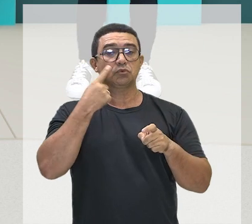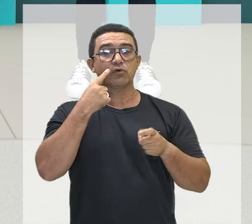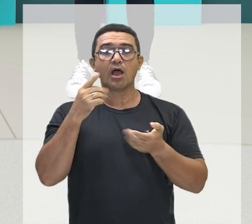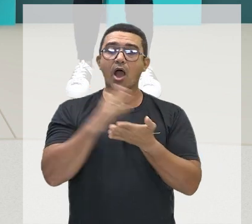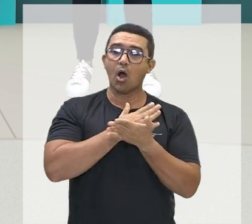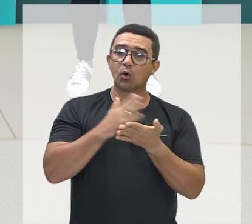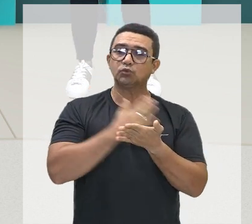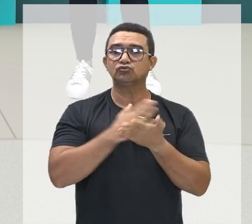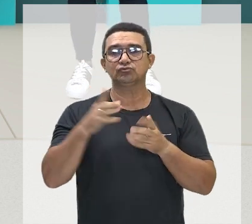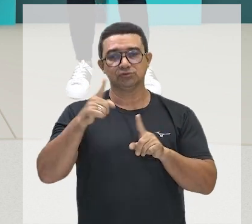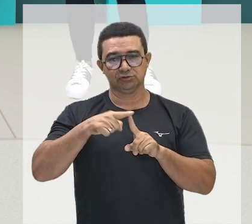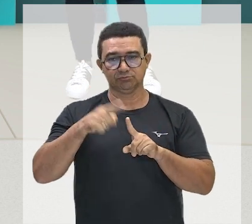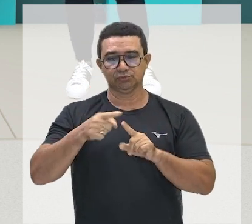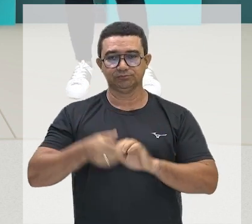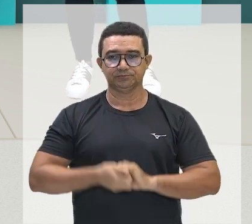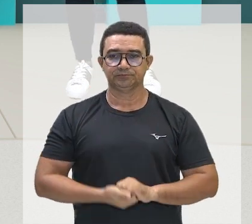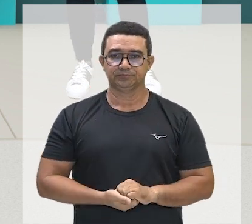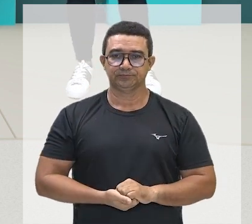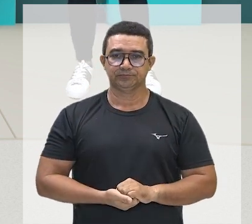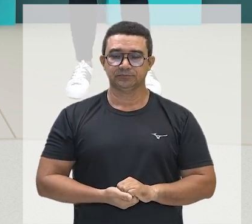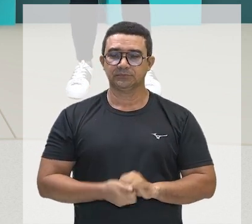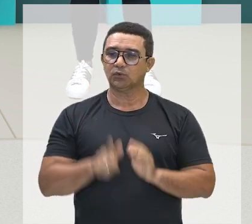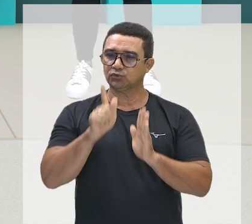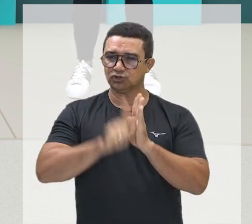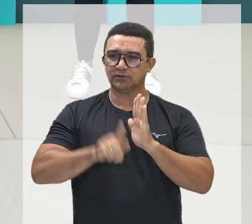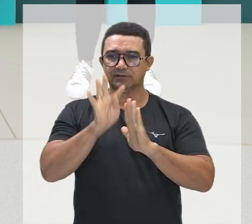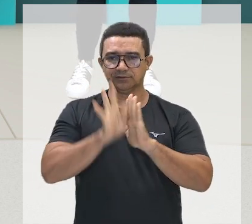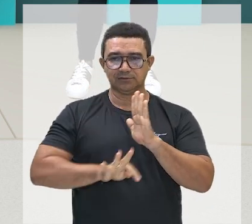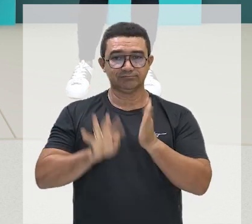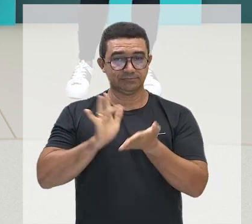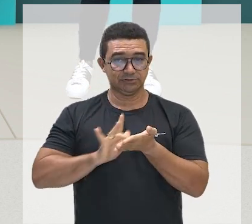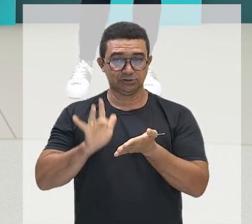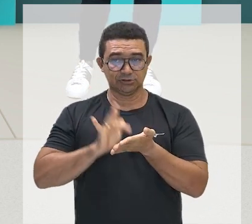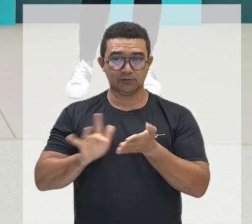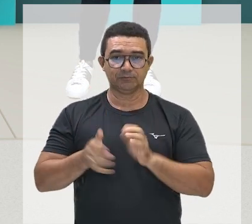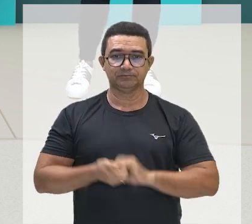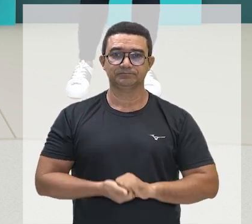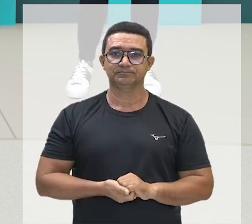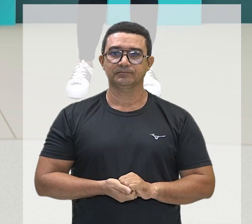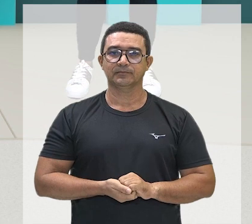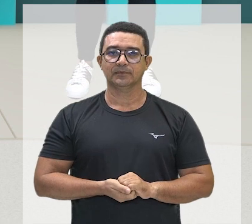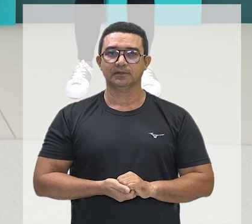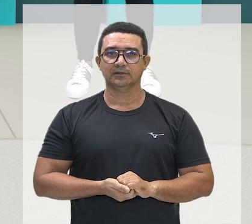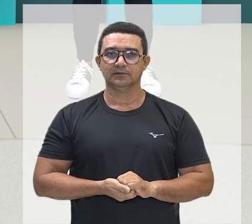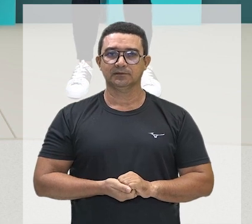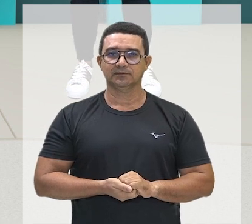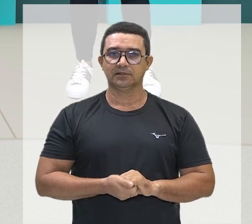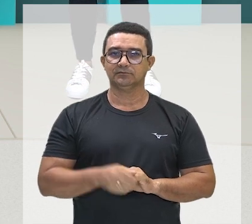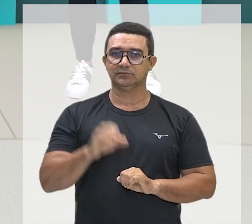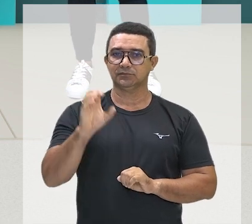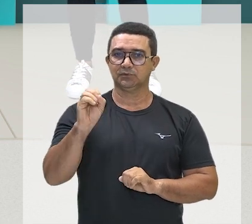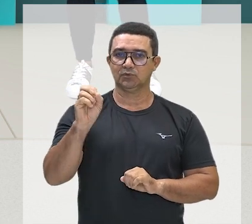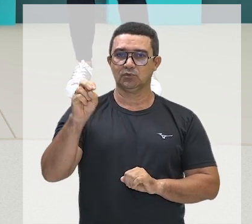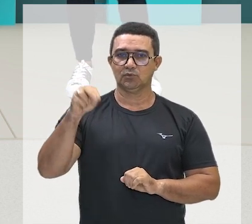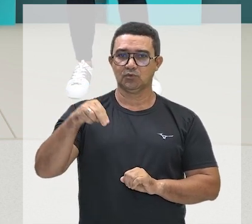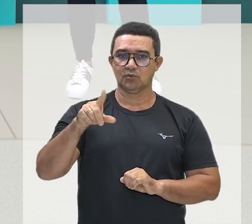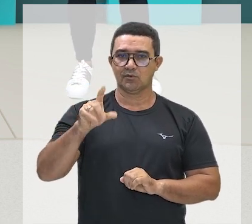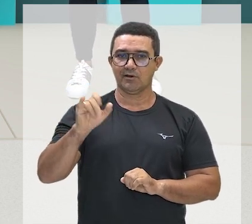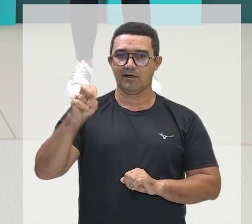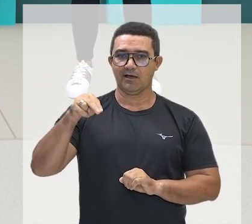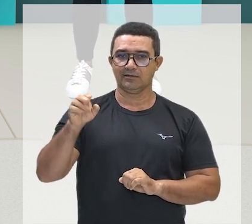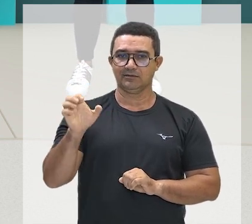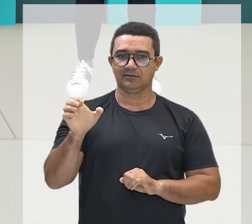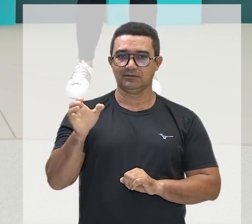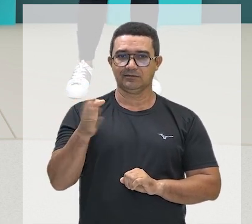ok? Gêneros textuais digitais. O primeiro, online articles and blogs.